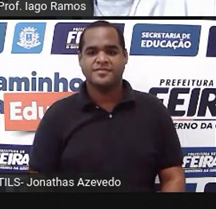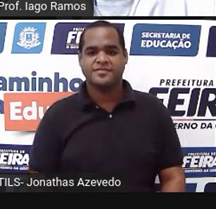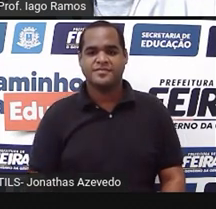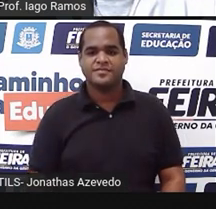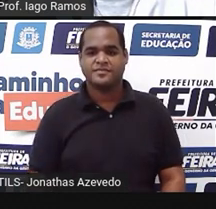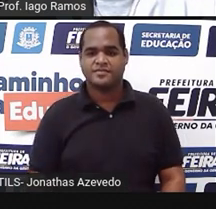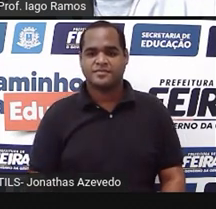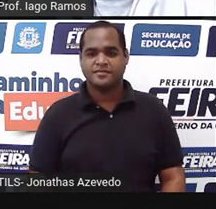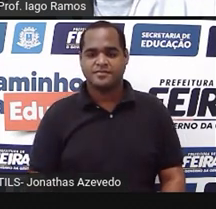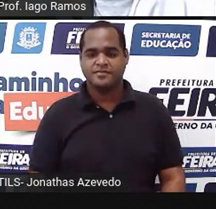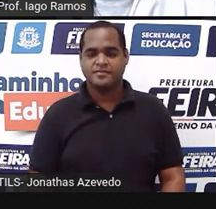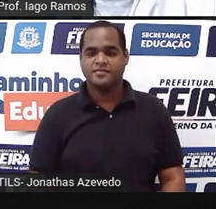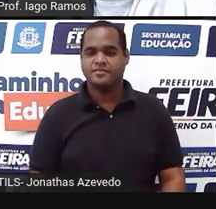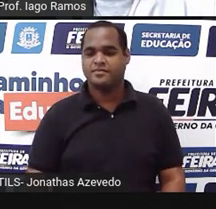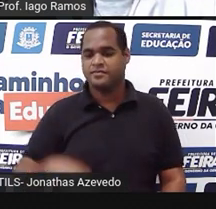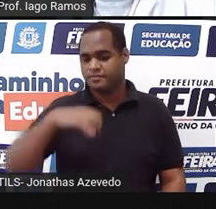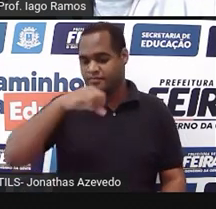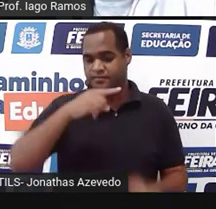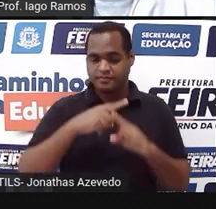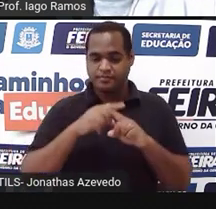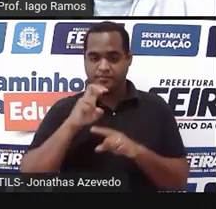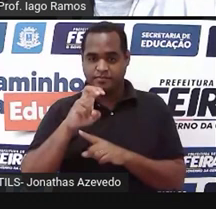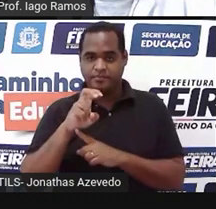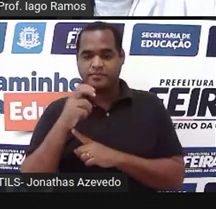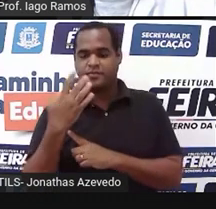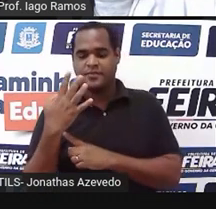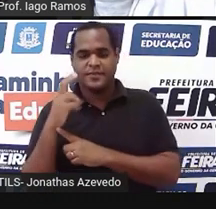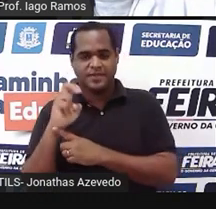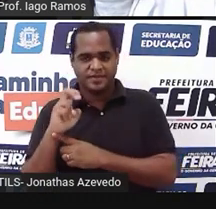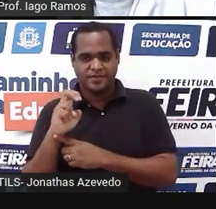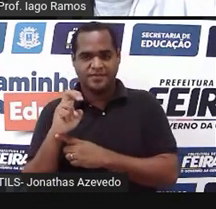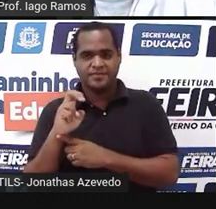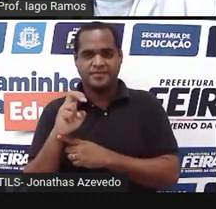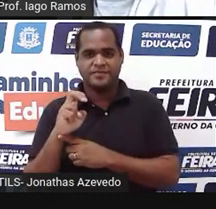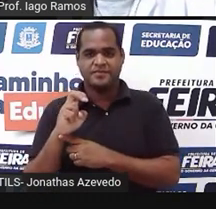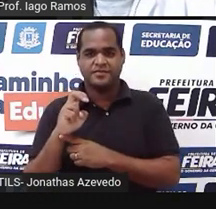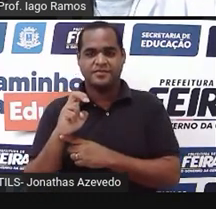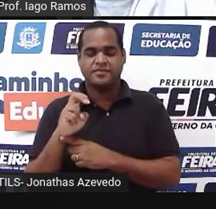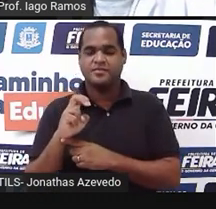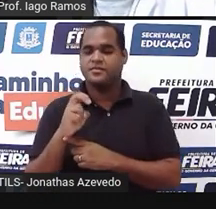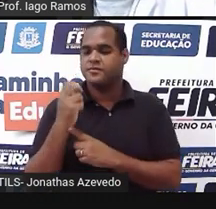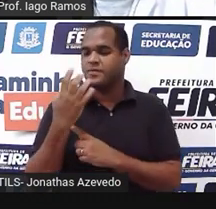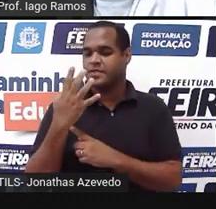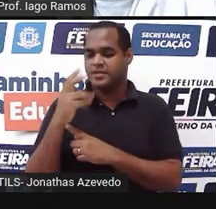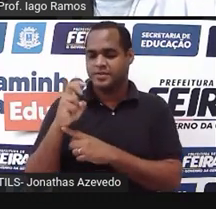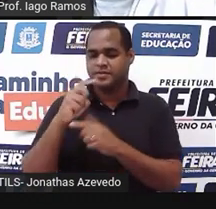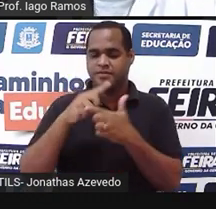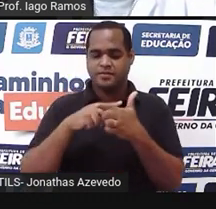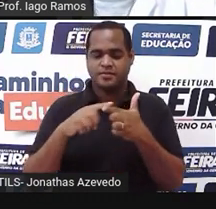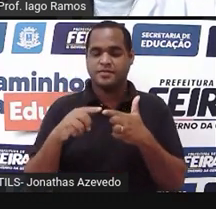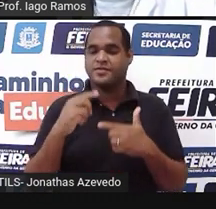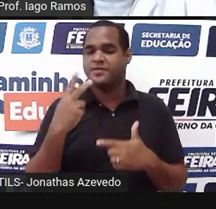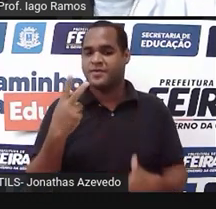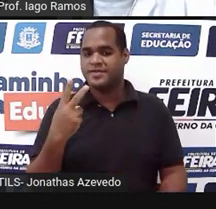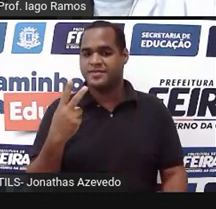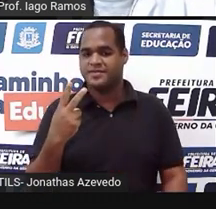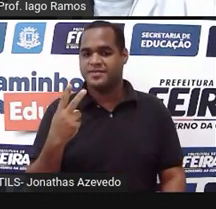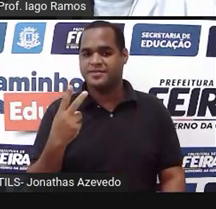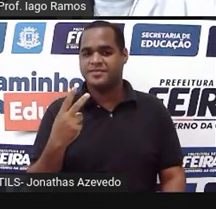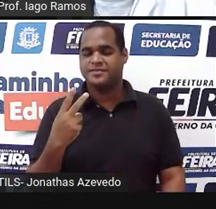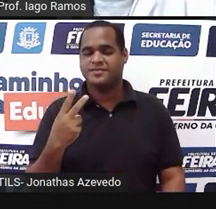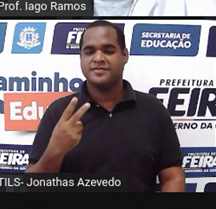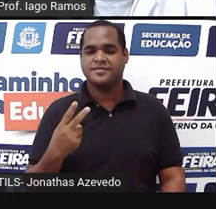tá bom 9 X5 45 45 /